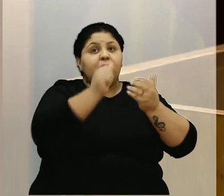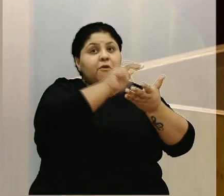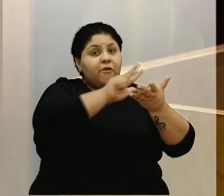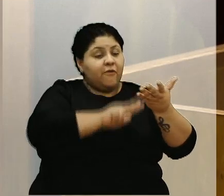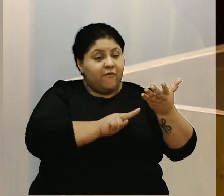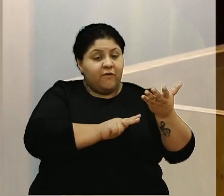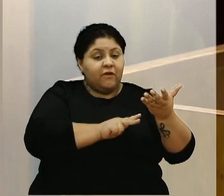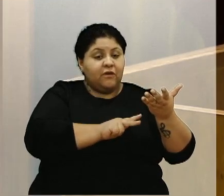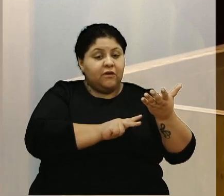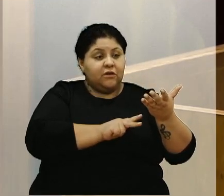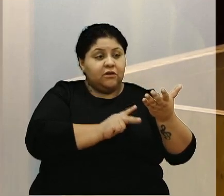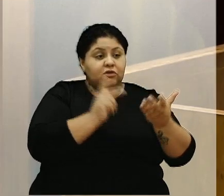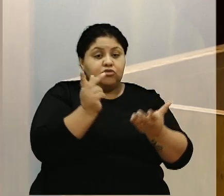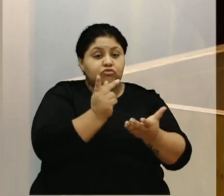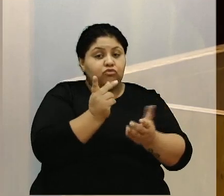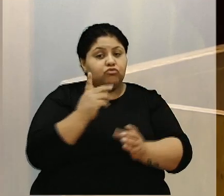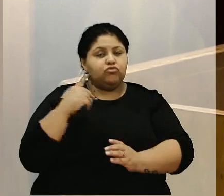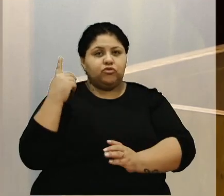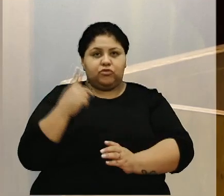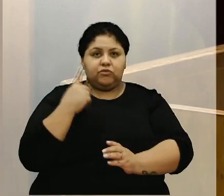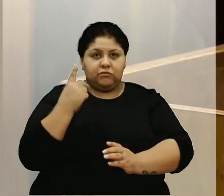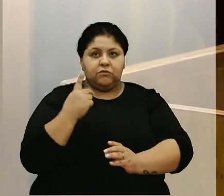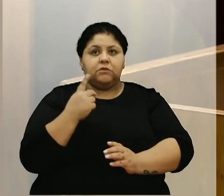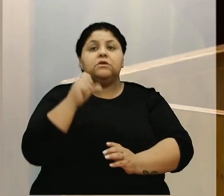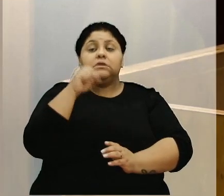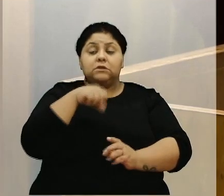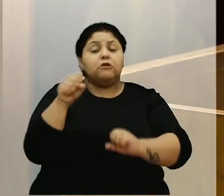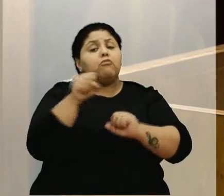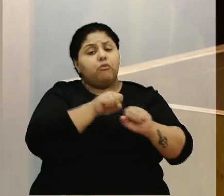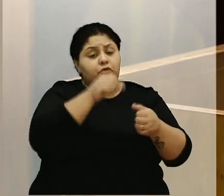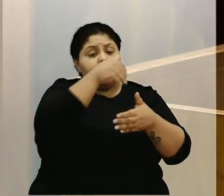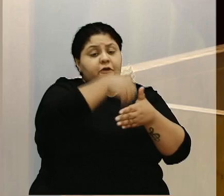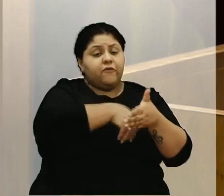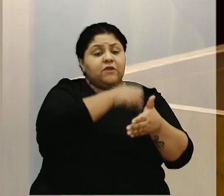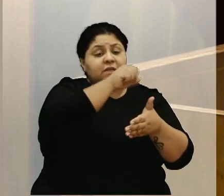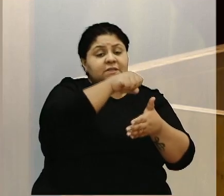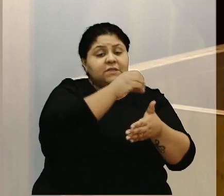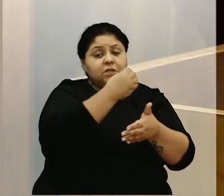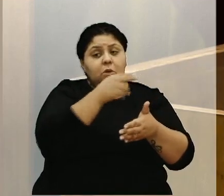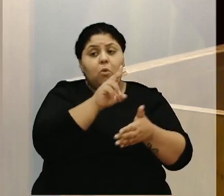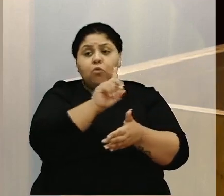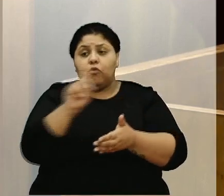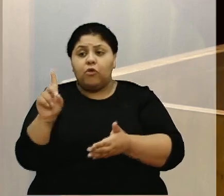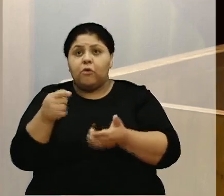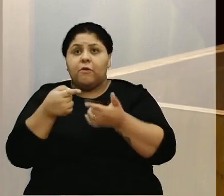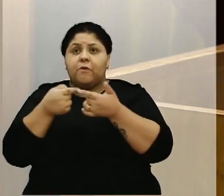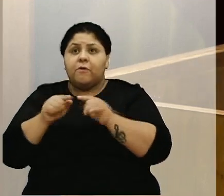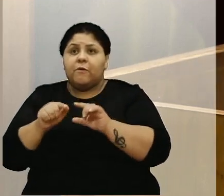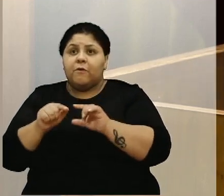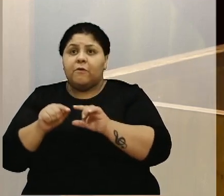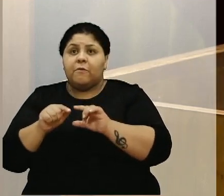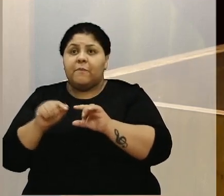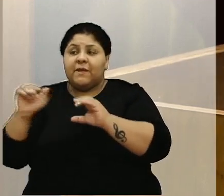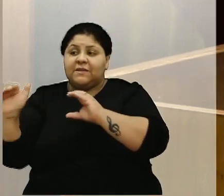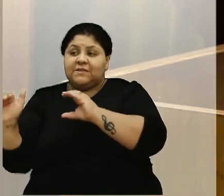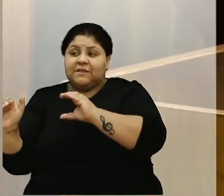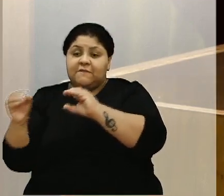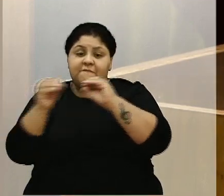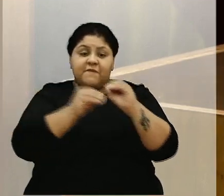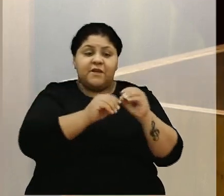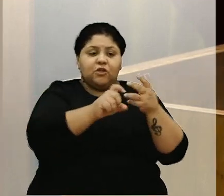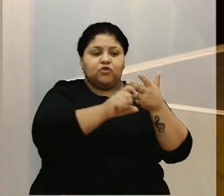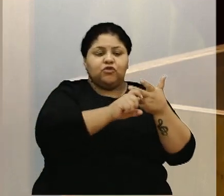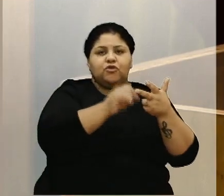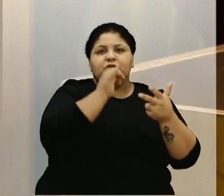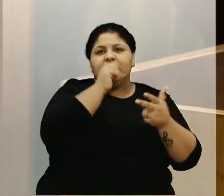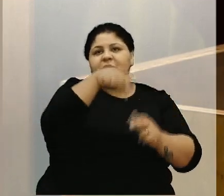os deputados. Aí sim poderia se votar sim ou não. Mas que venha do Executivo. Ou aqui o exemplo é